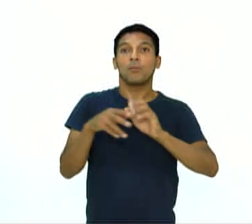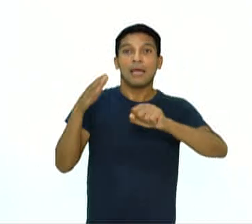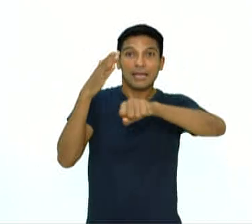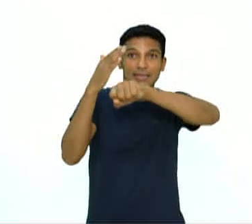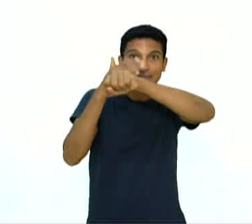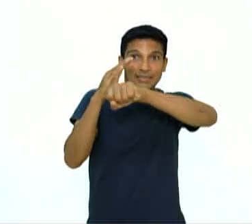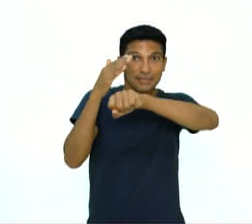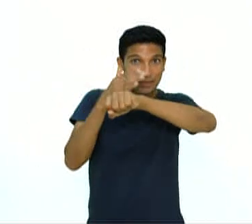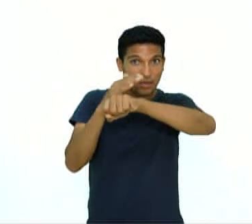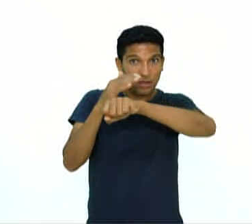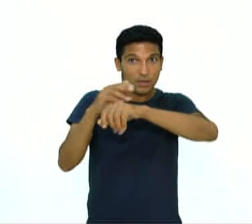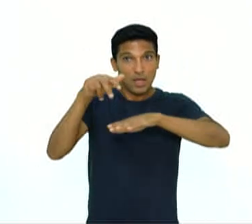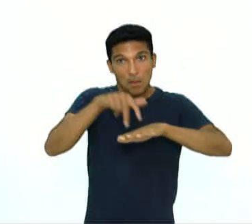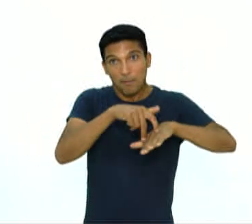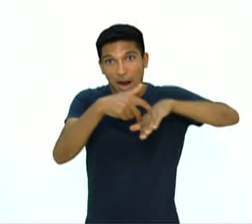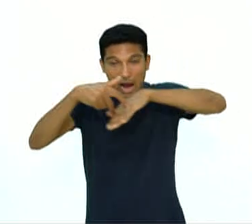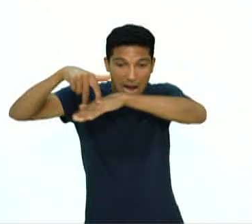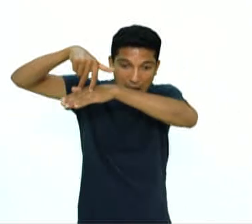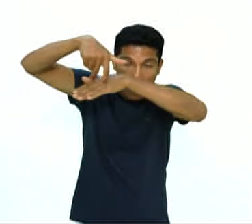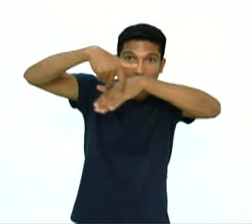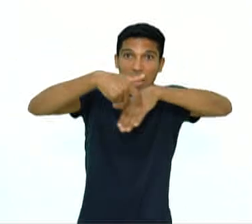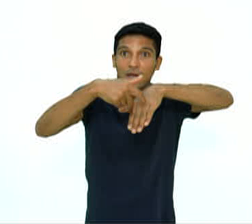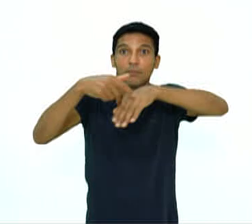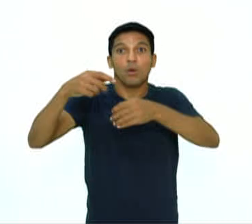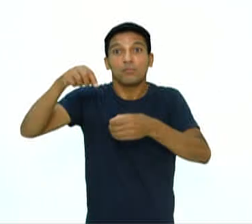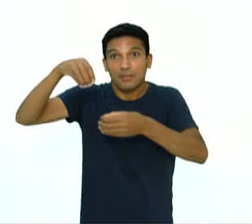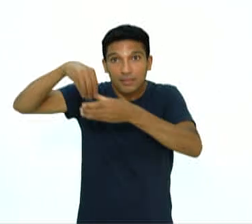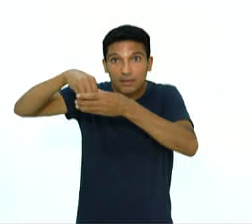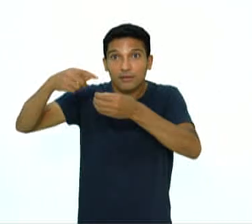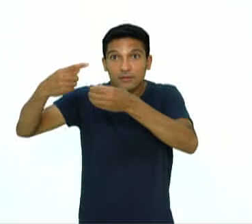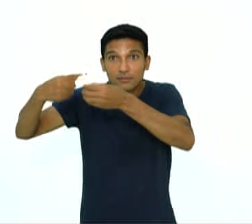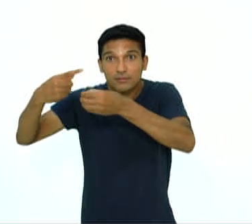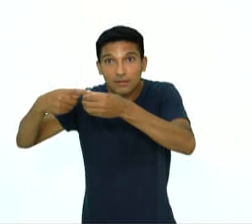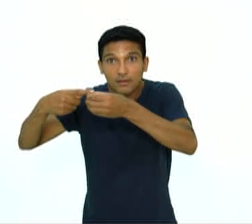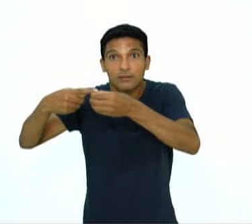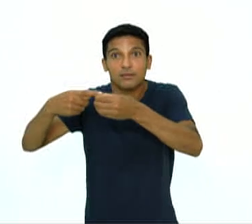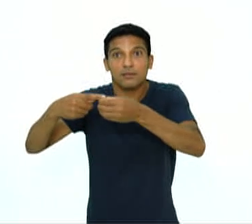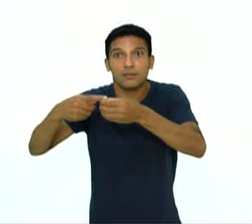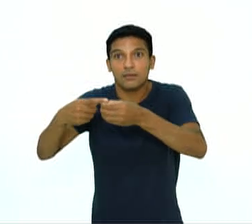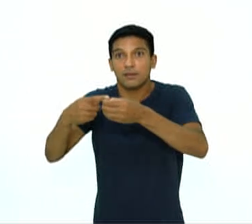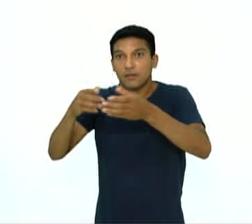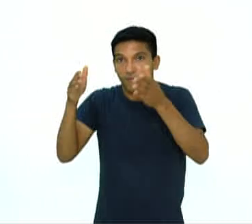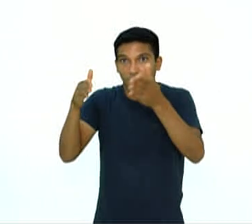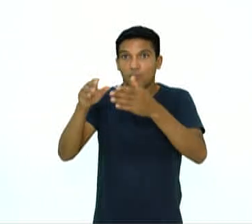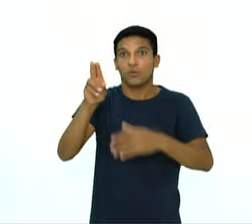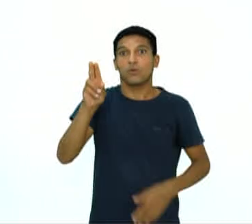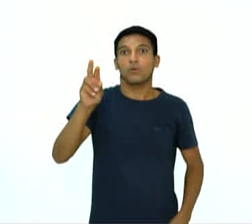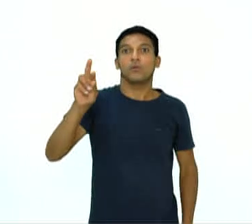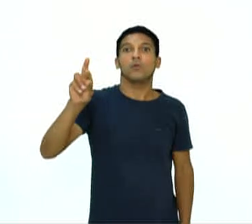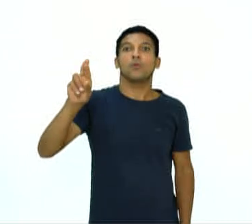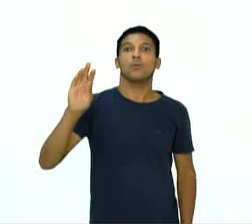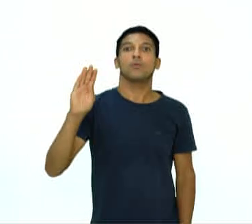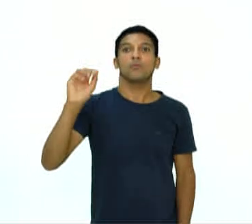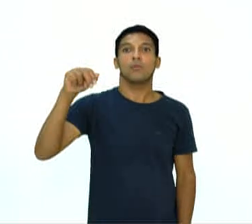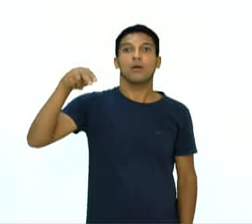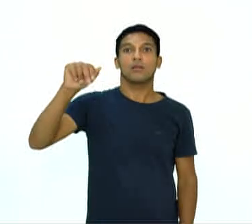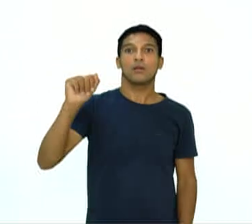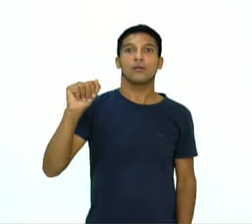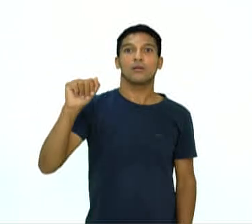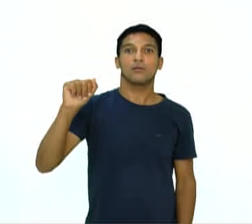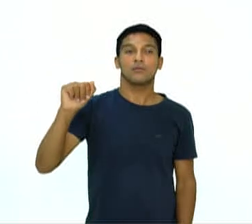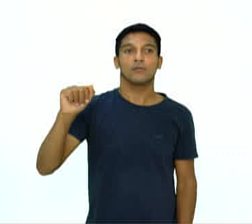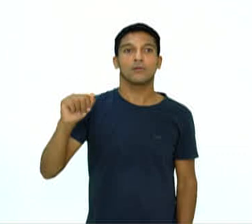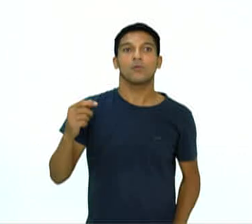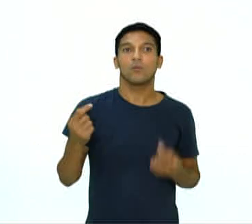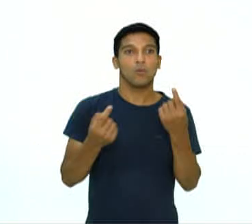aventura urbana agora? Então, estamos falando especificamente das práticas de aventura urbana. Alternativa